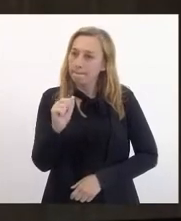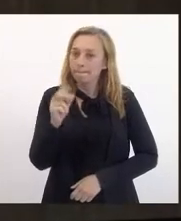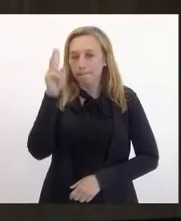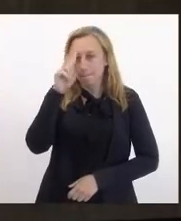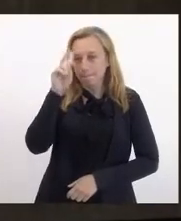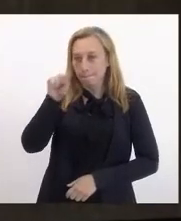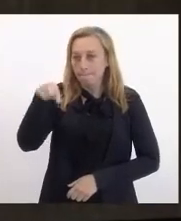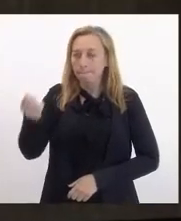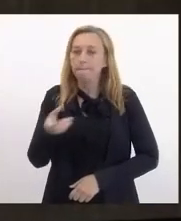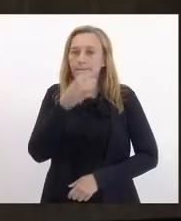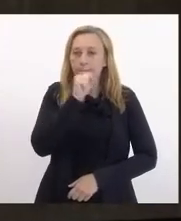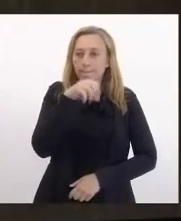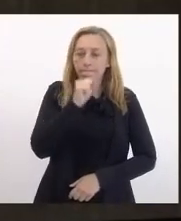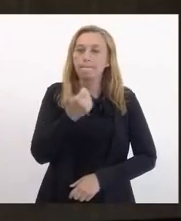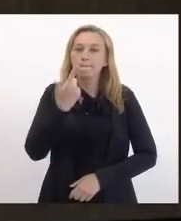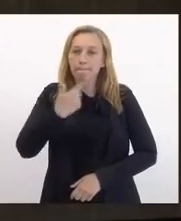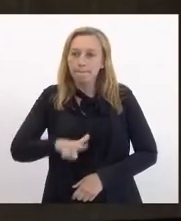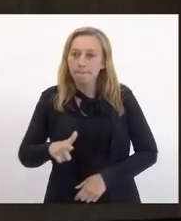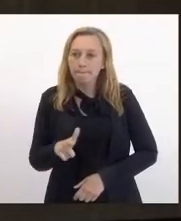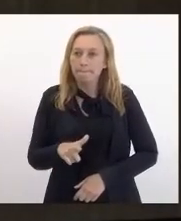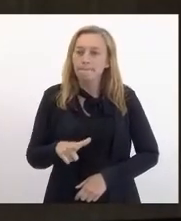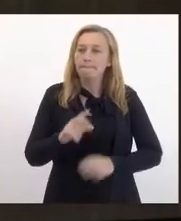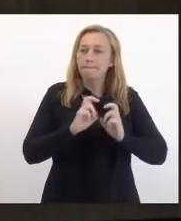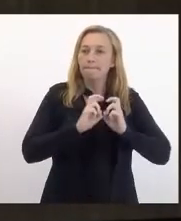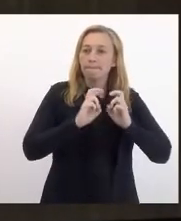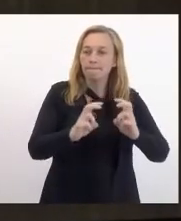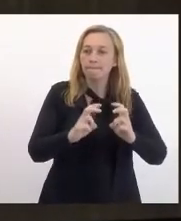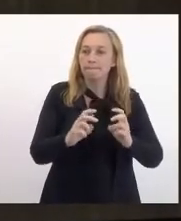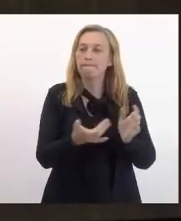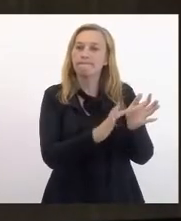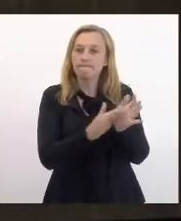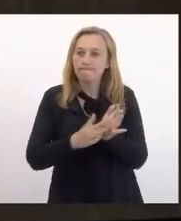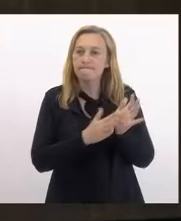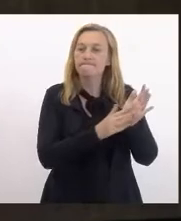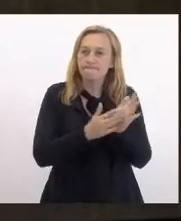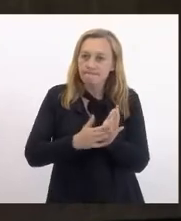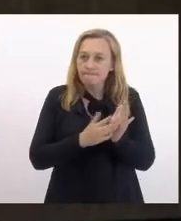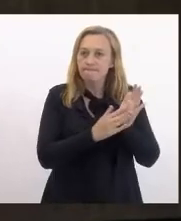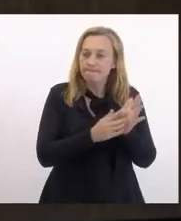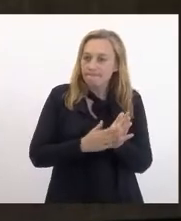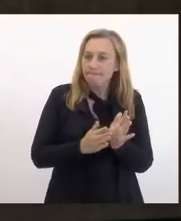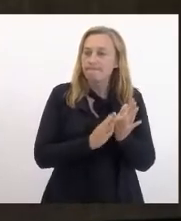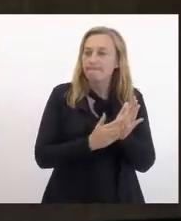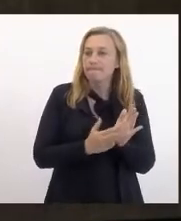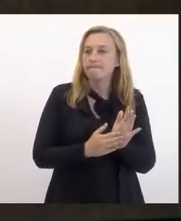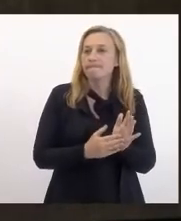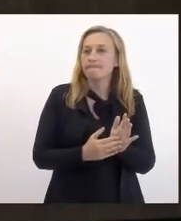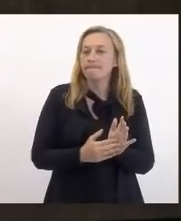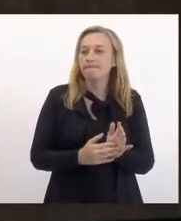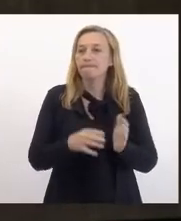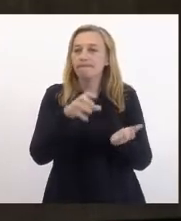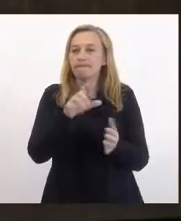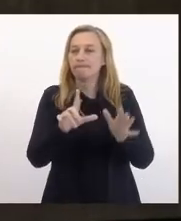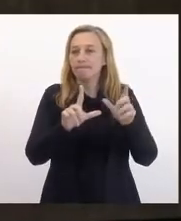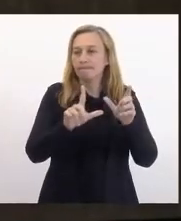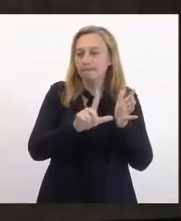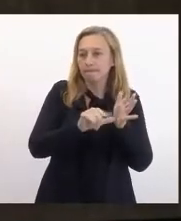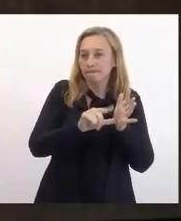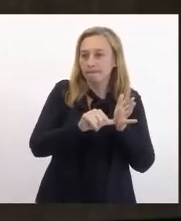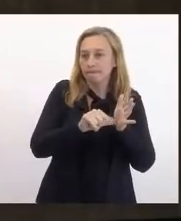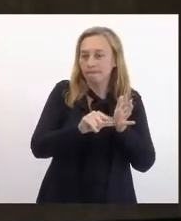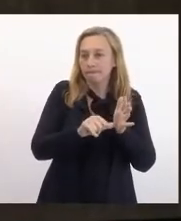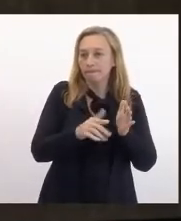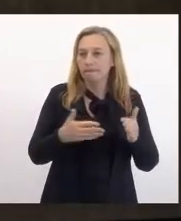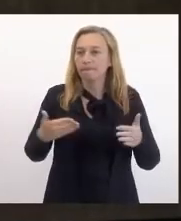próximo sábado parte novamente o trem do samba, não é isso? Opa. Parte novamente o trem do samba da Central do Brasil rumo a Oswaldo